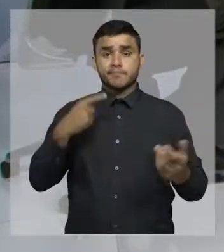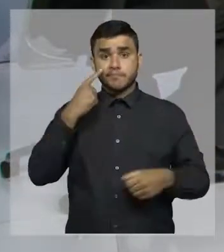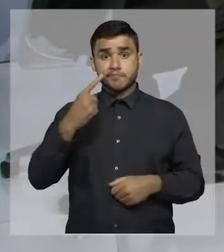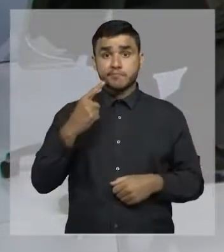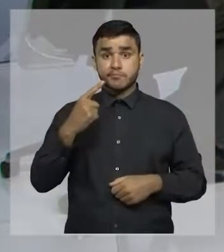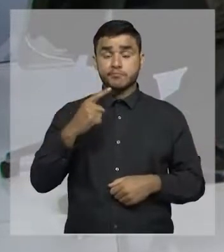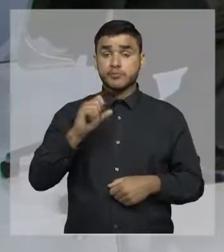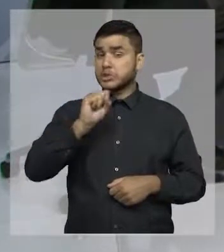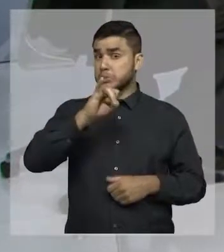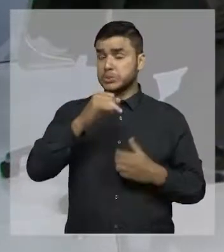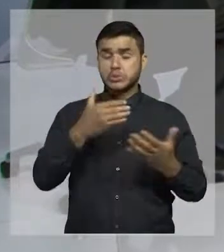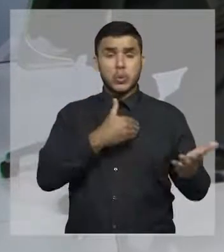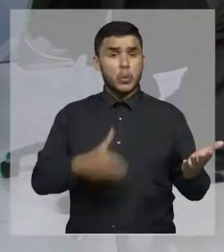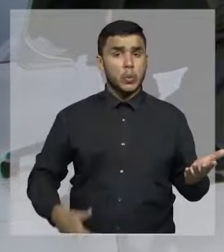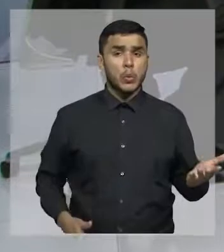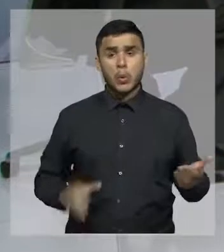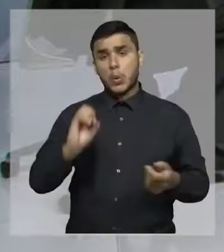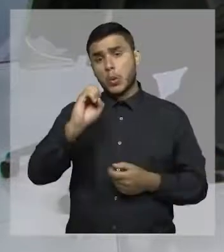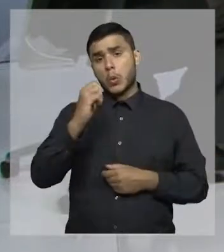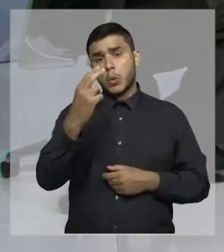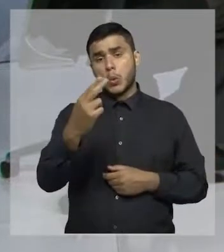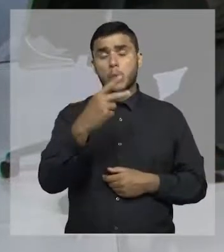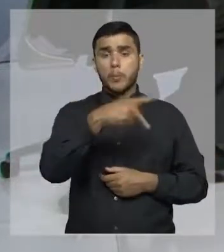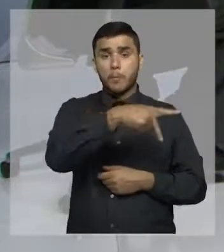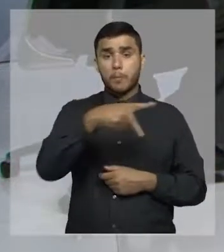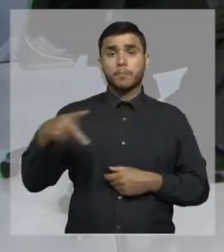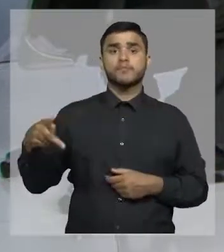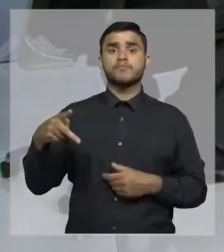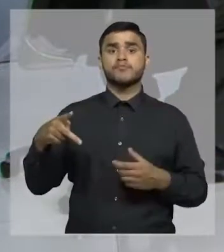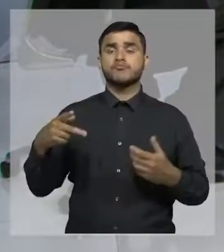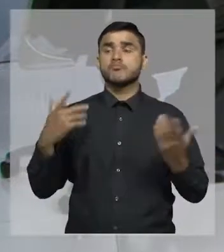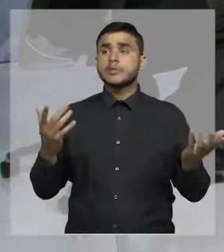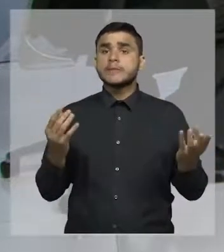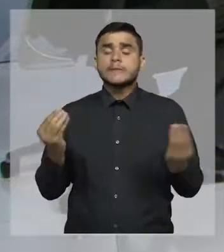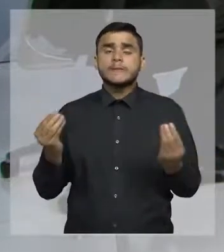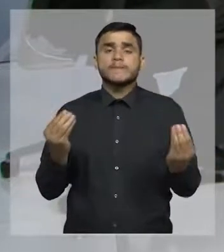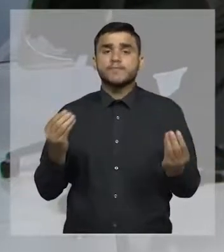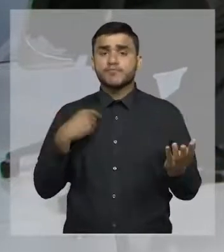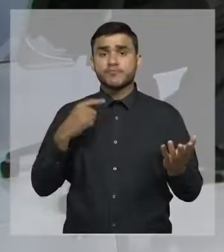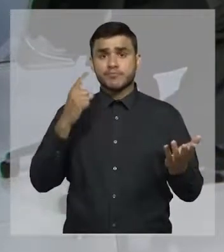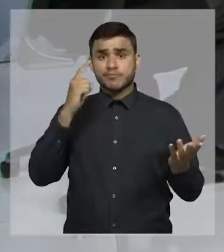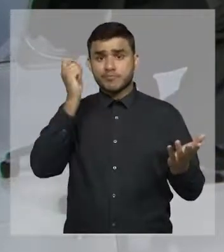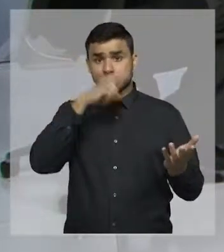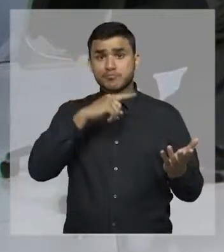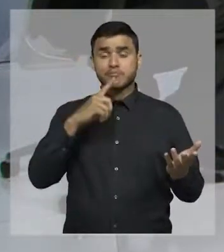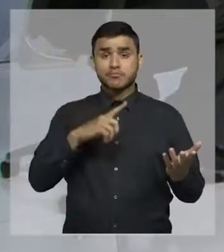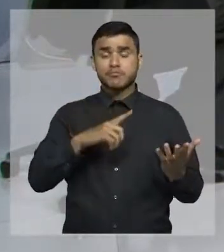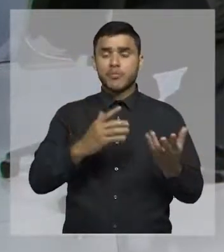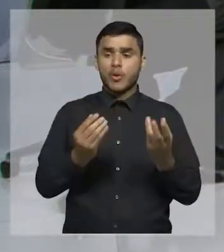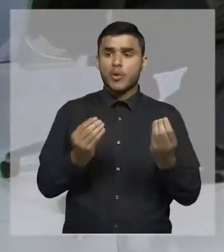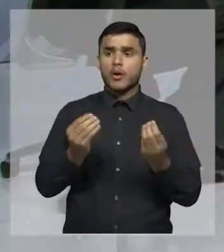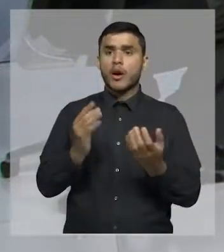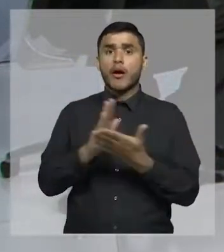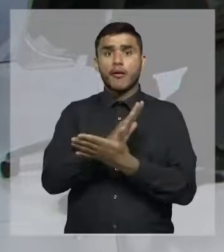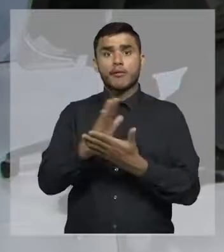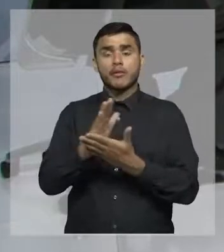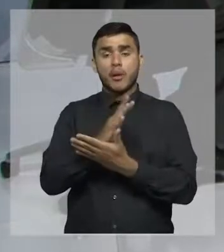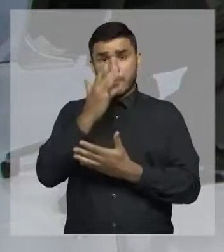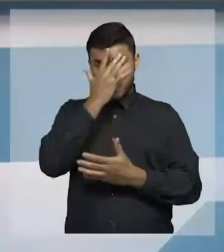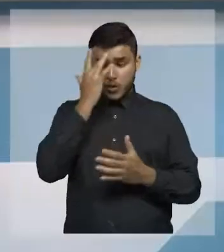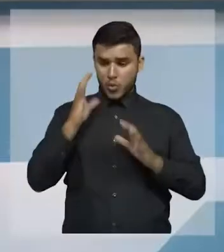candidato, seja governador, seja a presidente da República, ter defecções, inclusive, no segundo turno. Ou seja, muitos daqueles